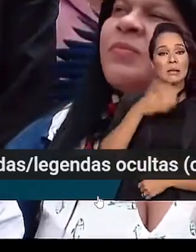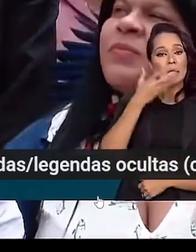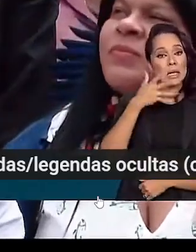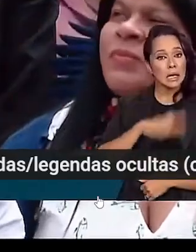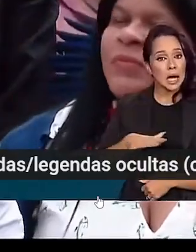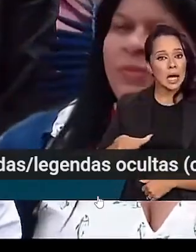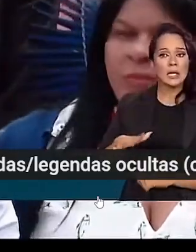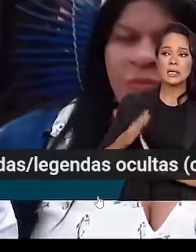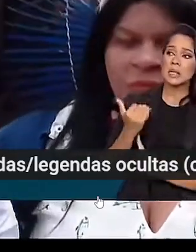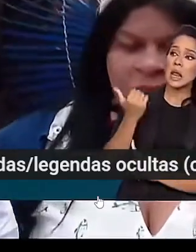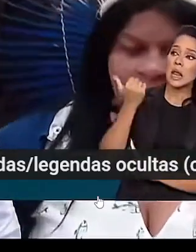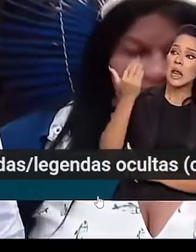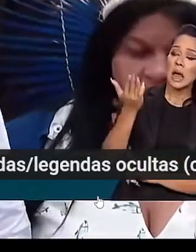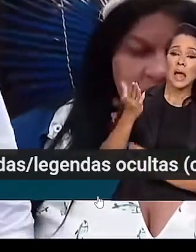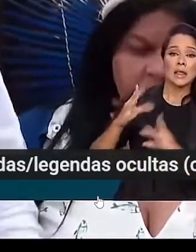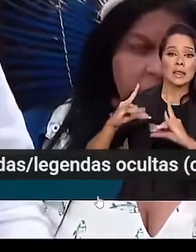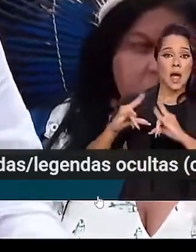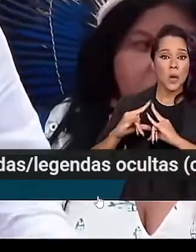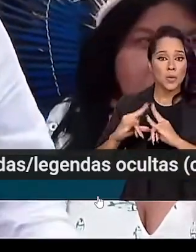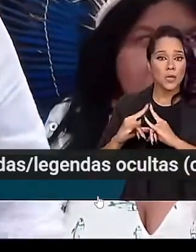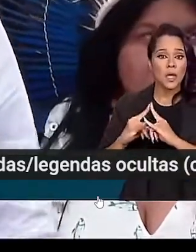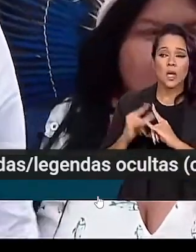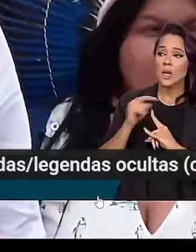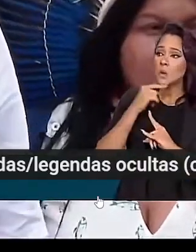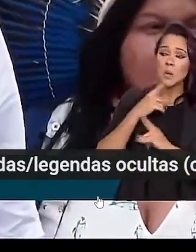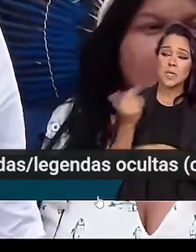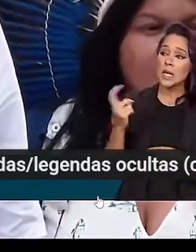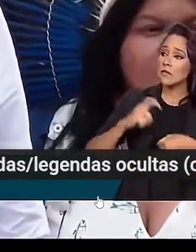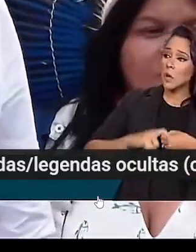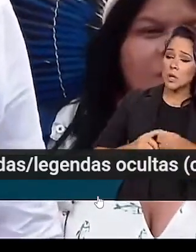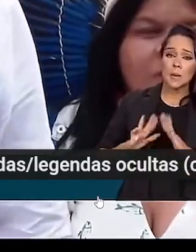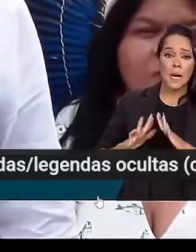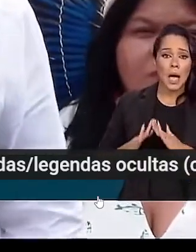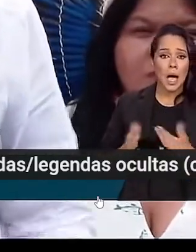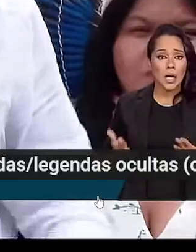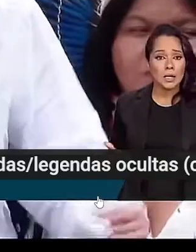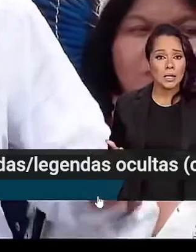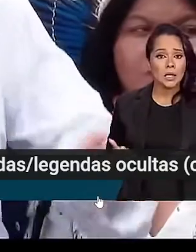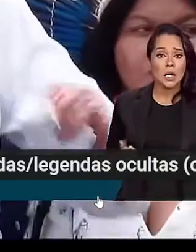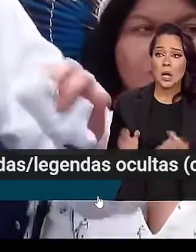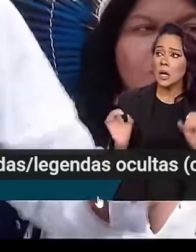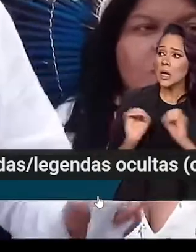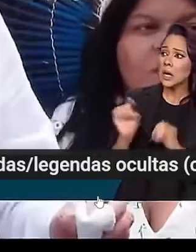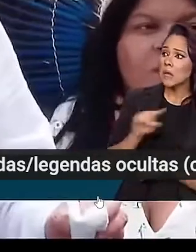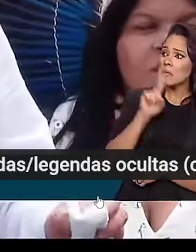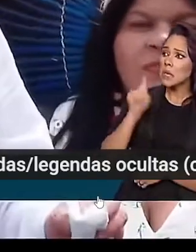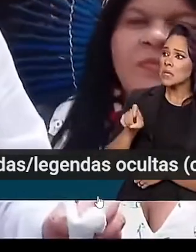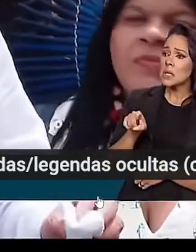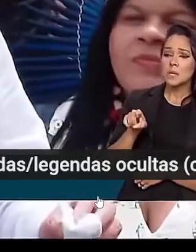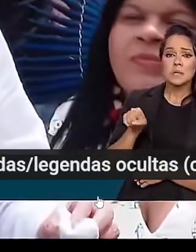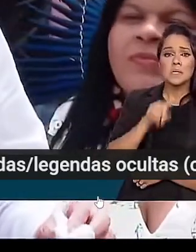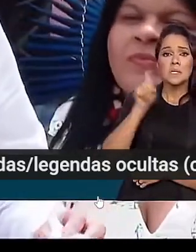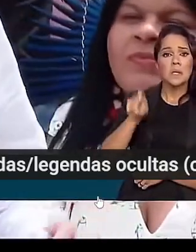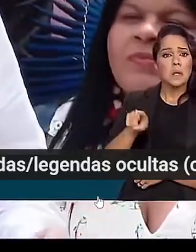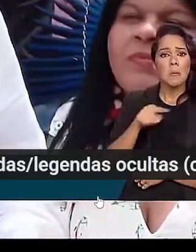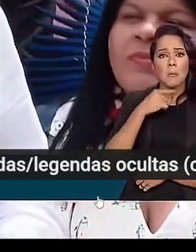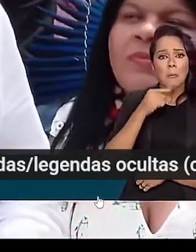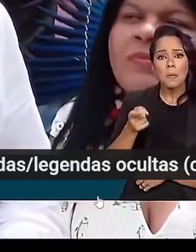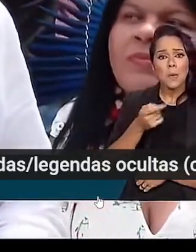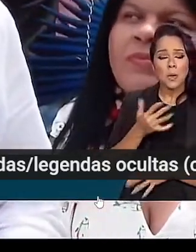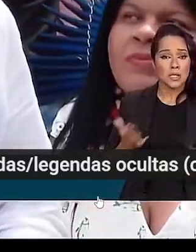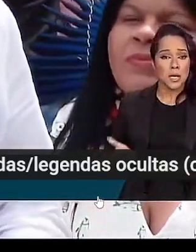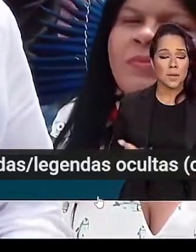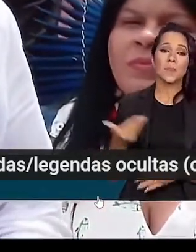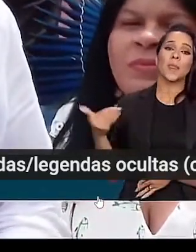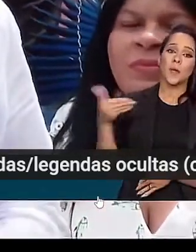índios Yanomamis. A situação lá é muito grave, tem crianças desnutridas, crianças assim, numa situação lastimável,